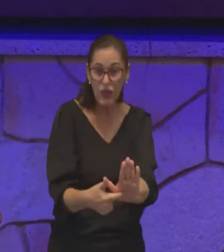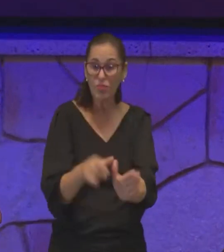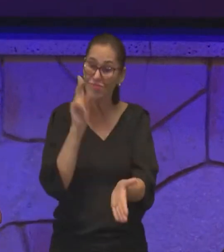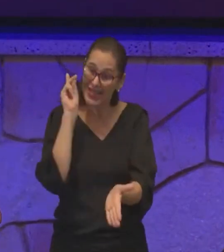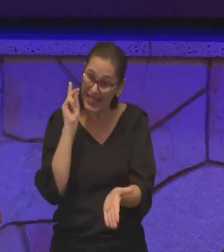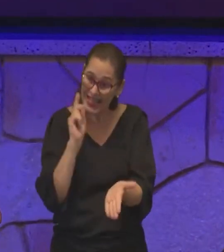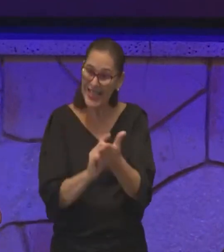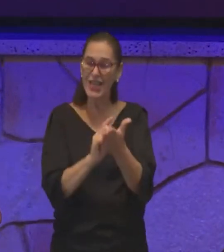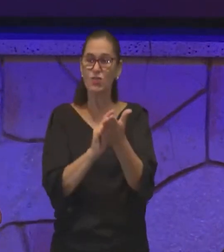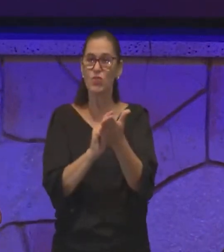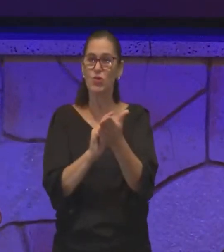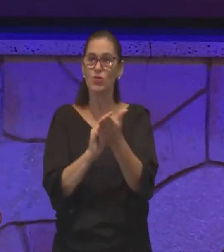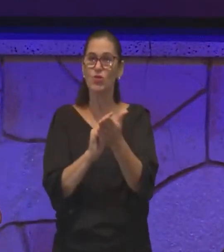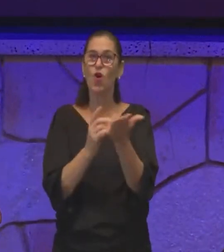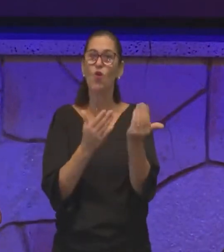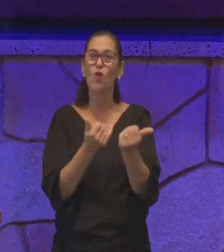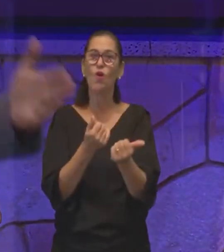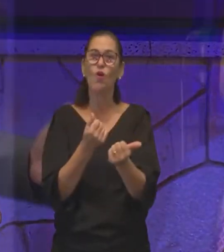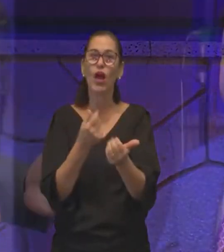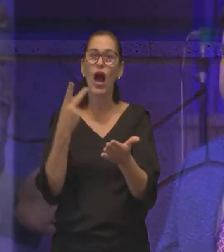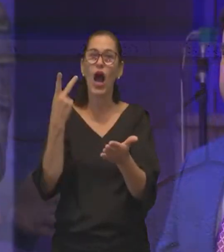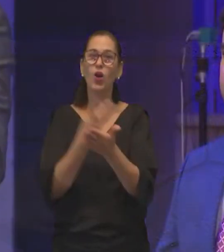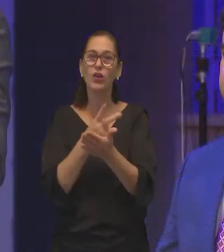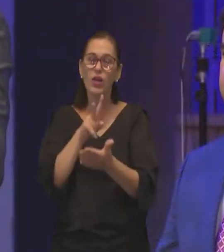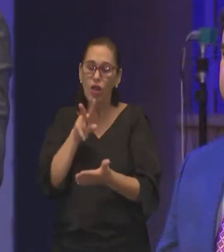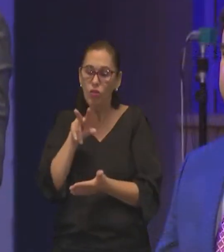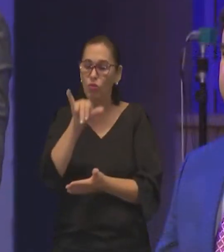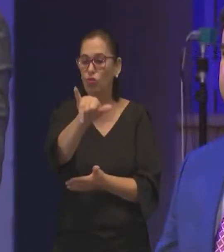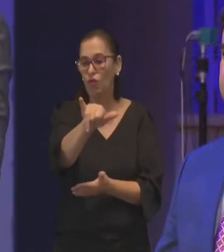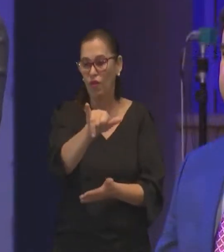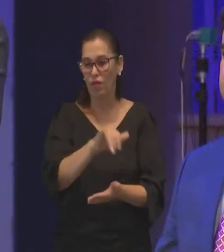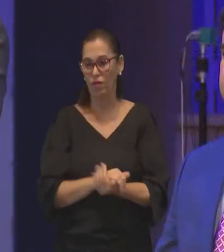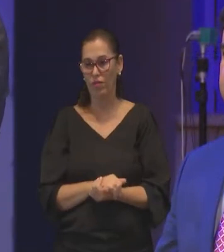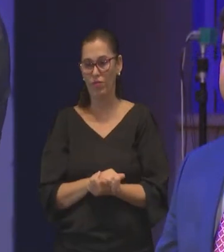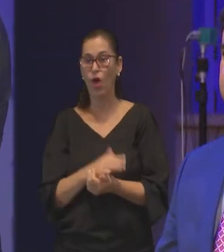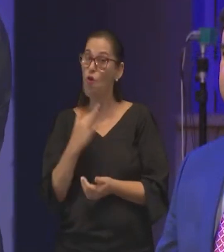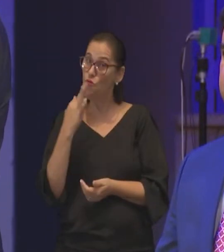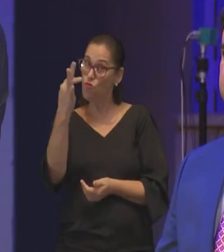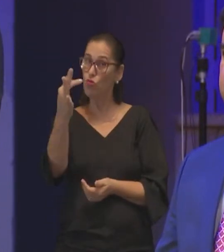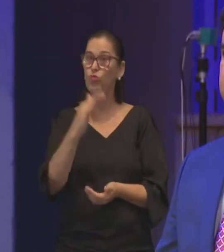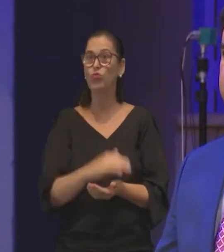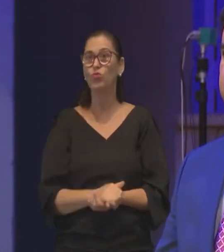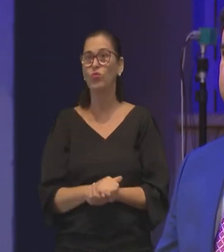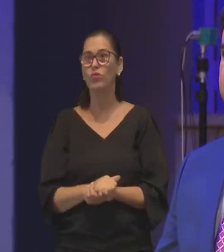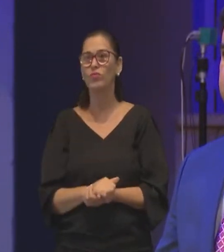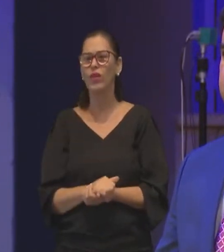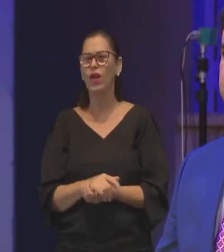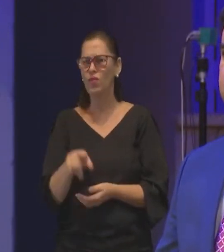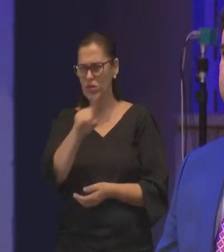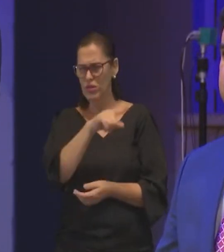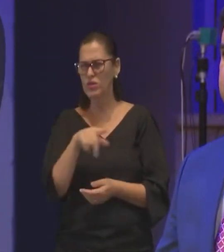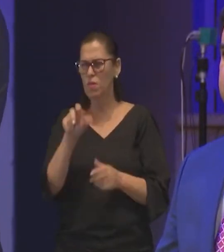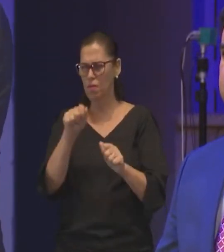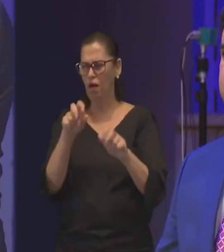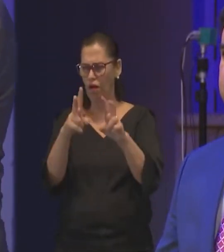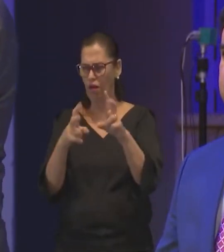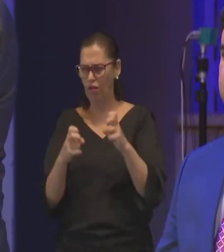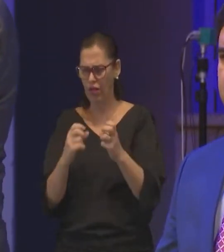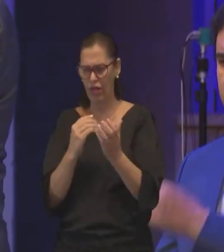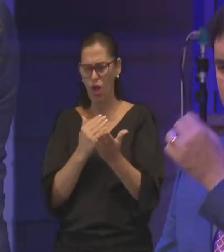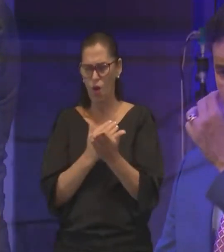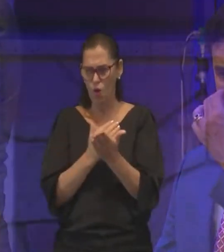exatamente aquele jovem o que aconteceria no futuro. Os irmãos podem perceber, nos primeiros versos do